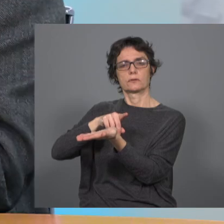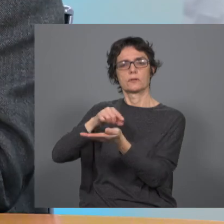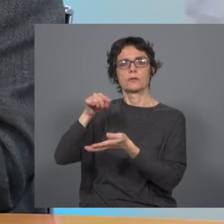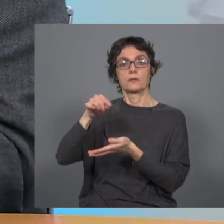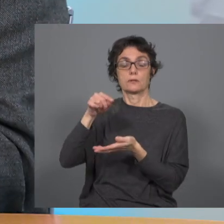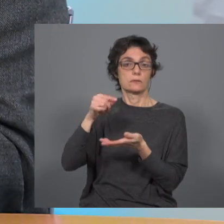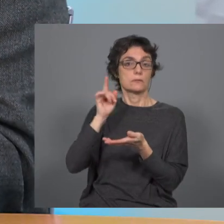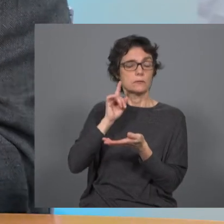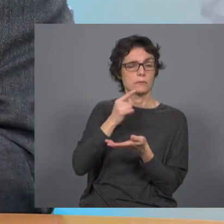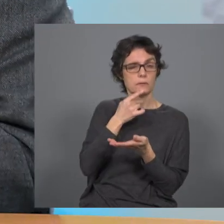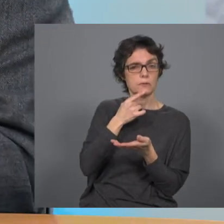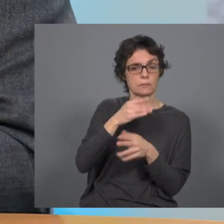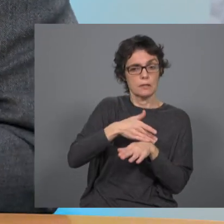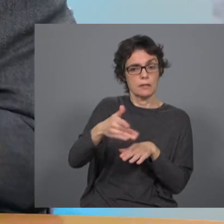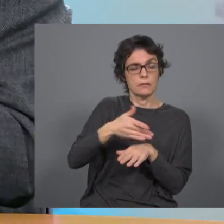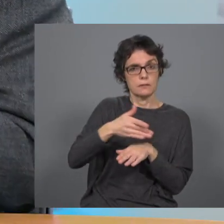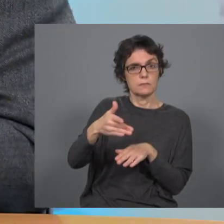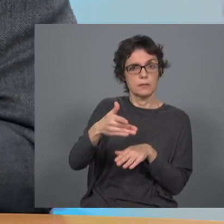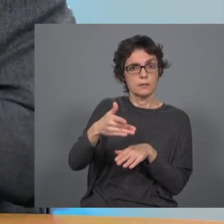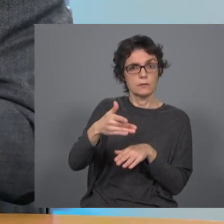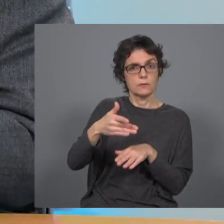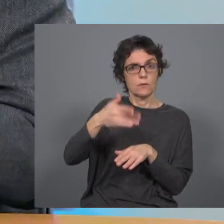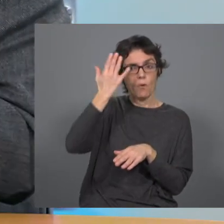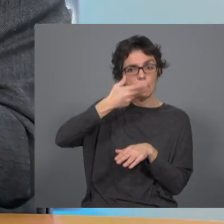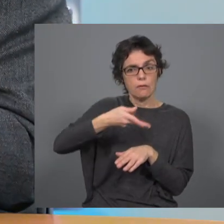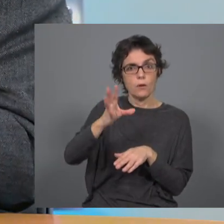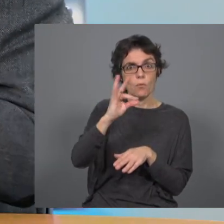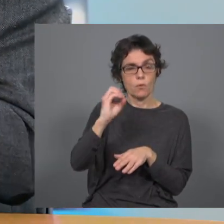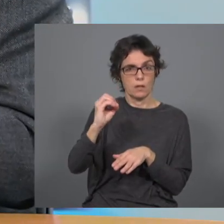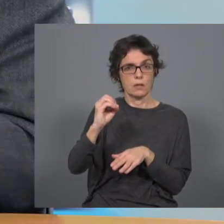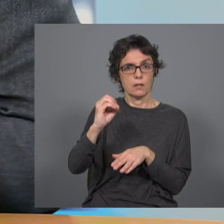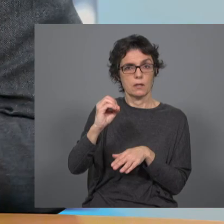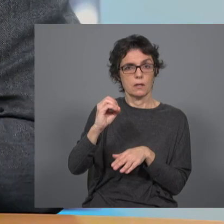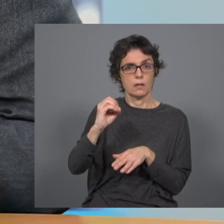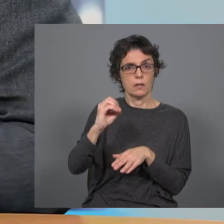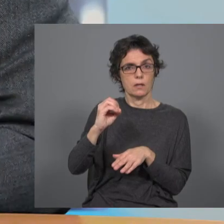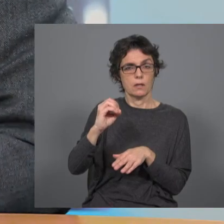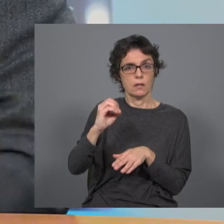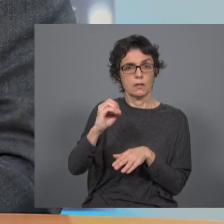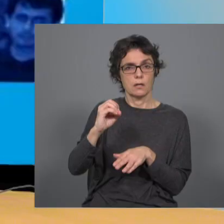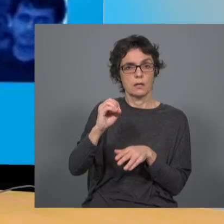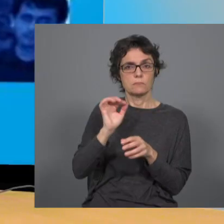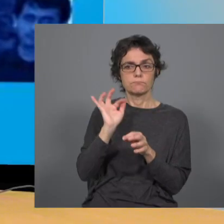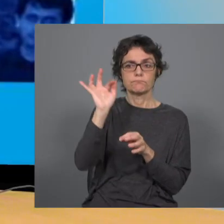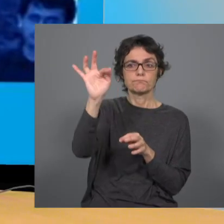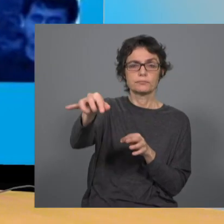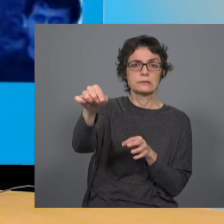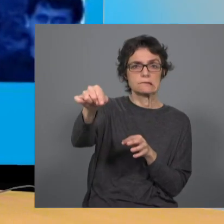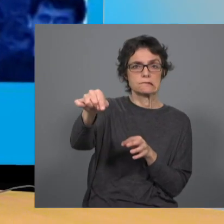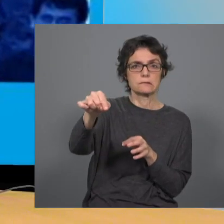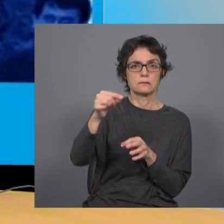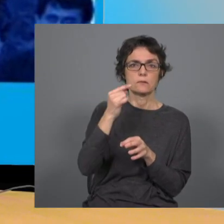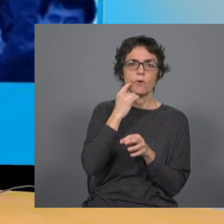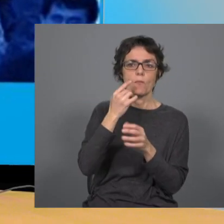dinâmica pascal, que é todo o sentido da Quaresma. A Quaresma é uma viagem com meta. E a meta é a Páscoa, a meta é o mistério pascal. E